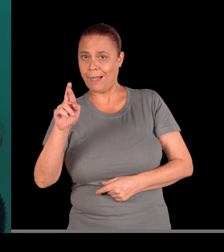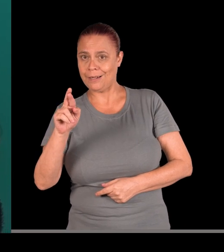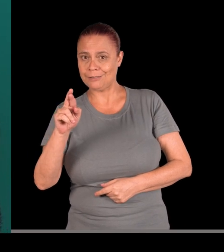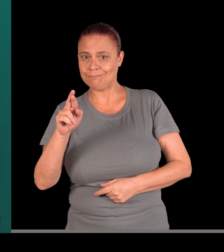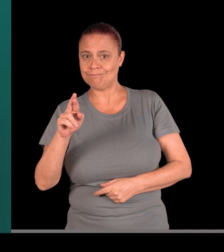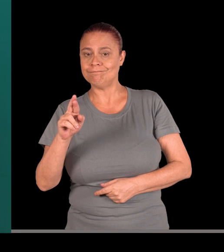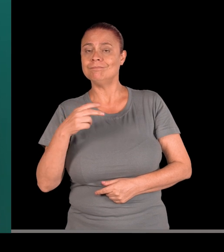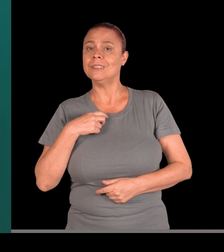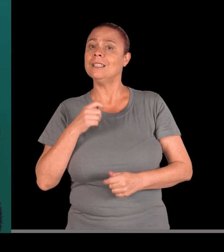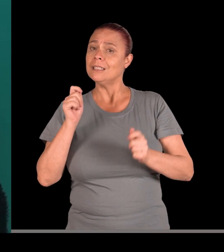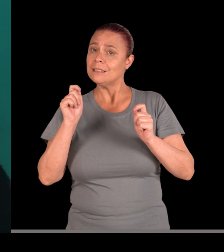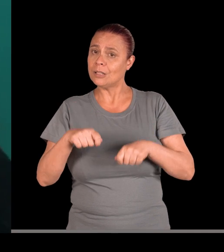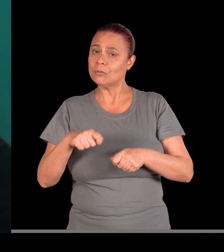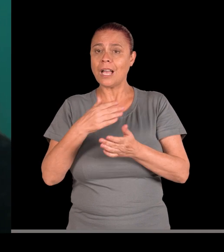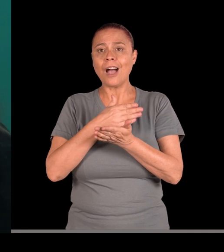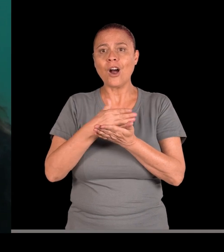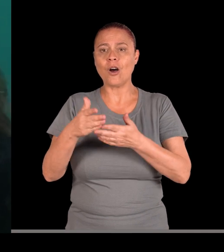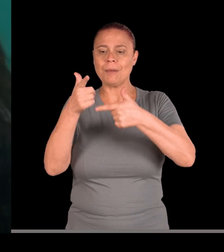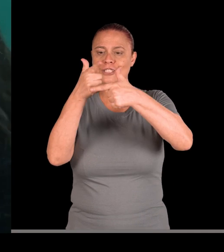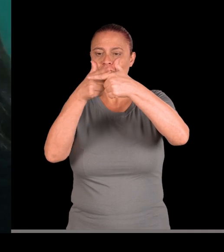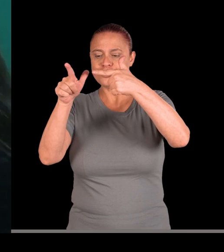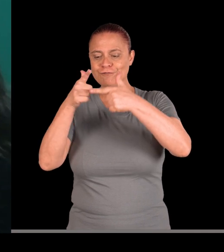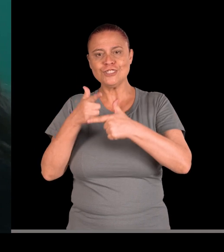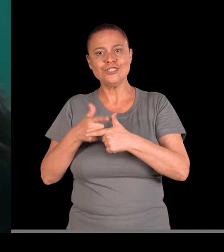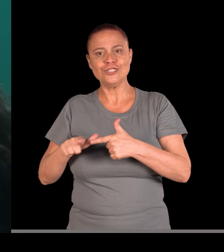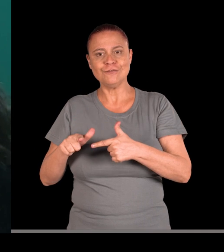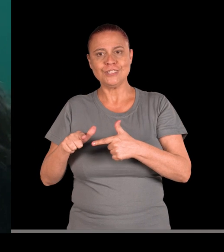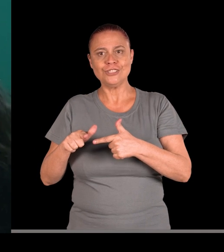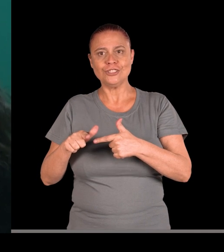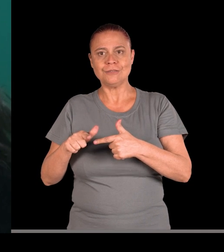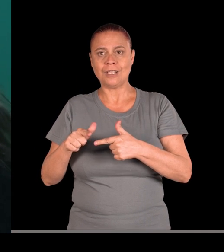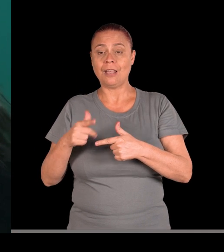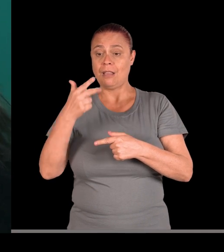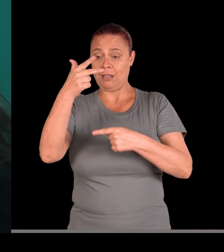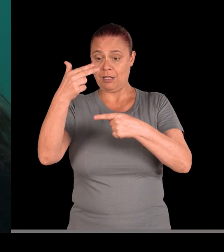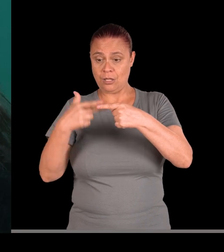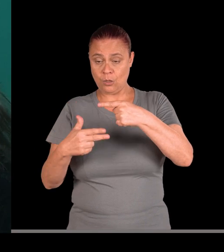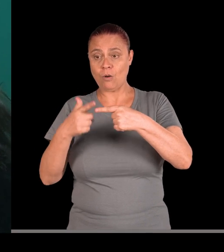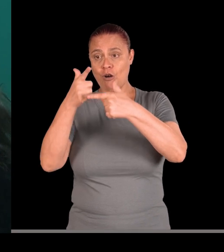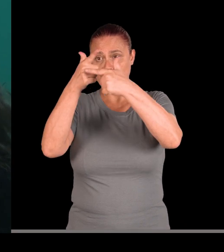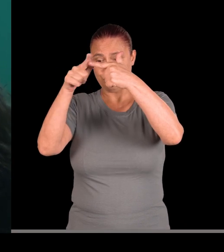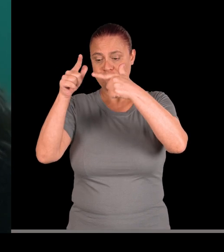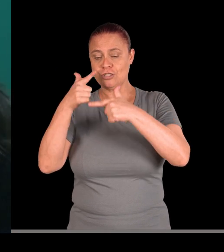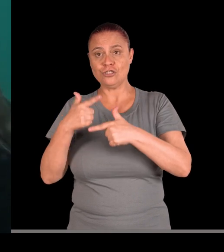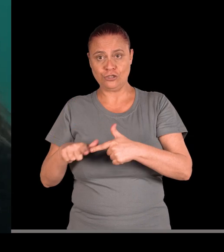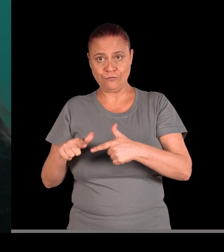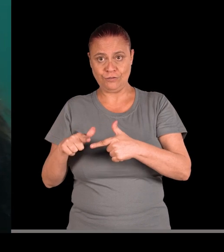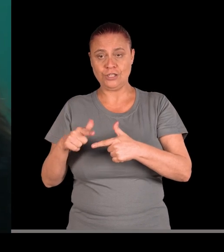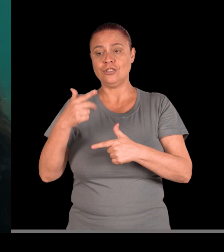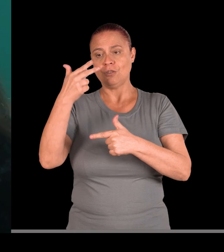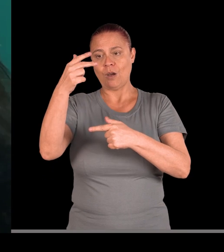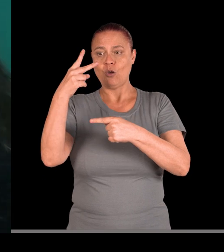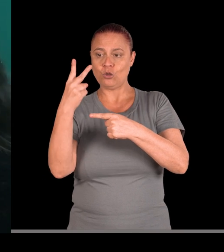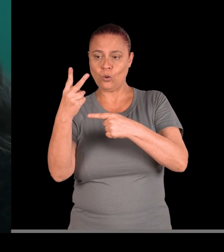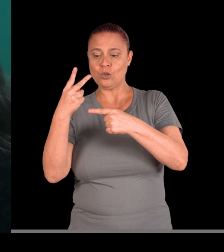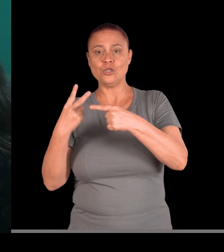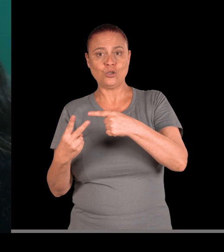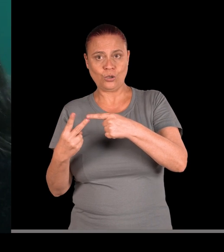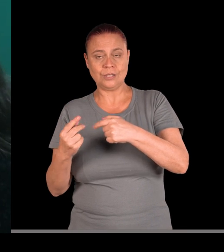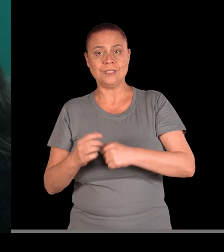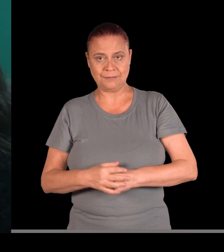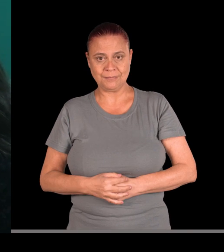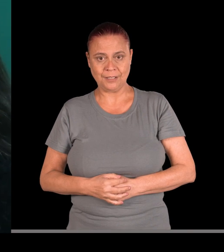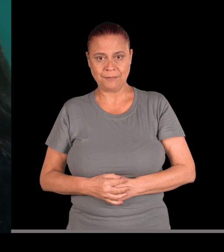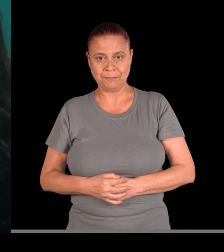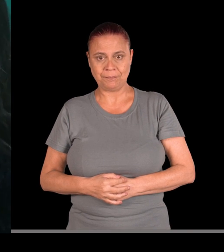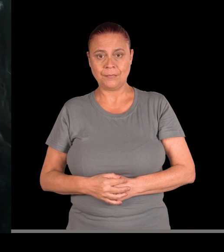Então, nós podemos começar a simplificação dividindo tanto o numerador quanto o denominador por